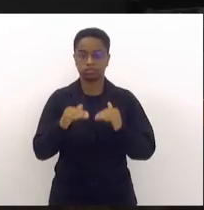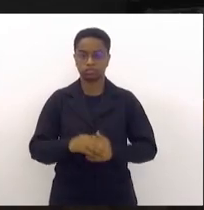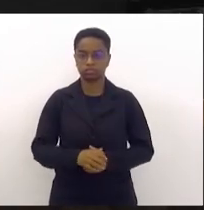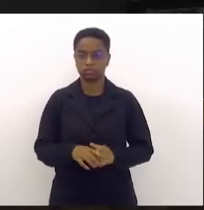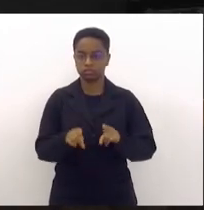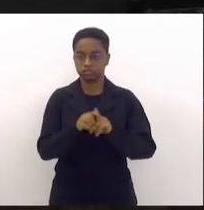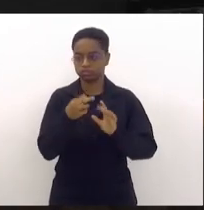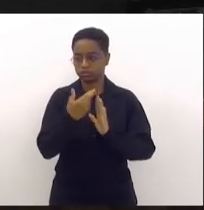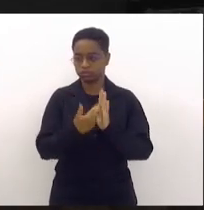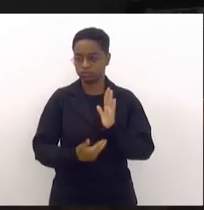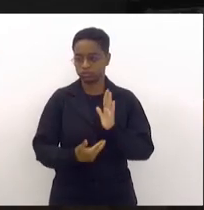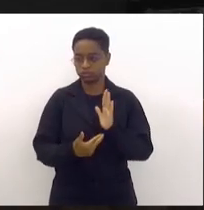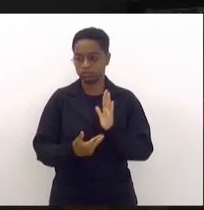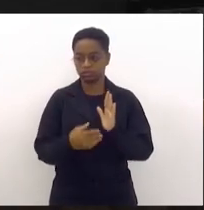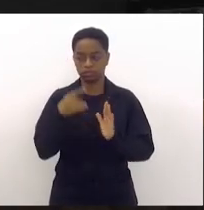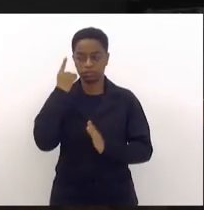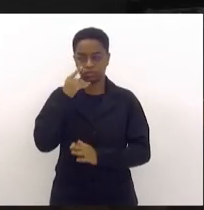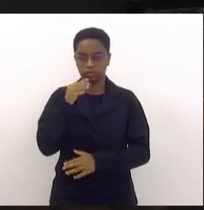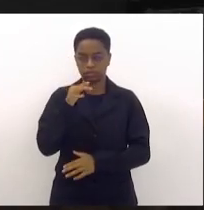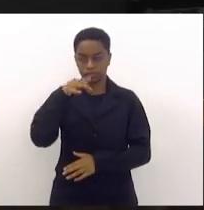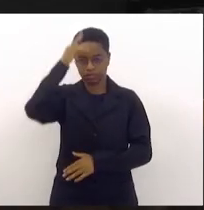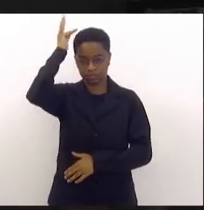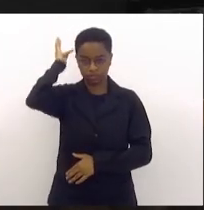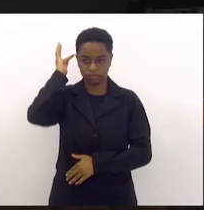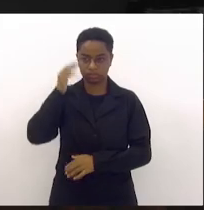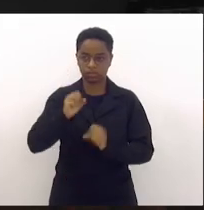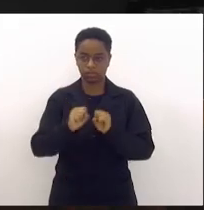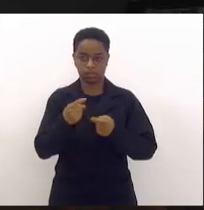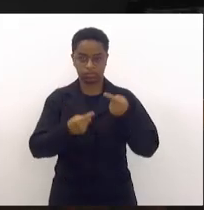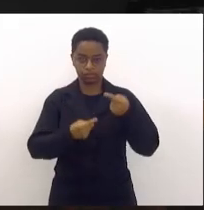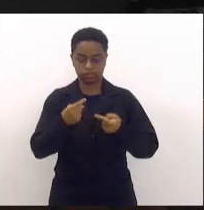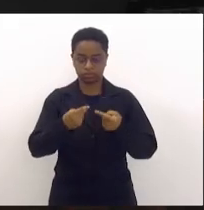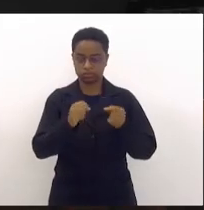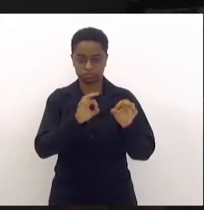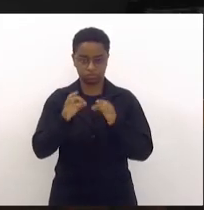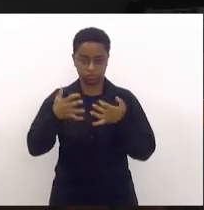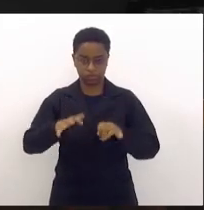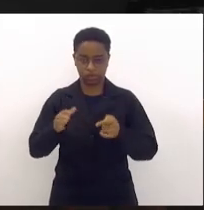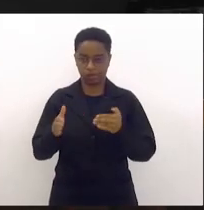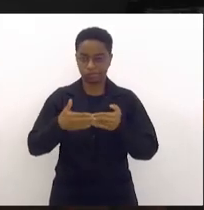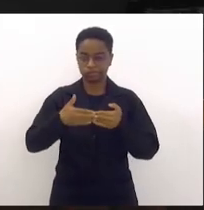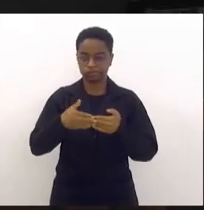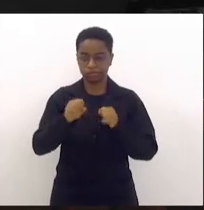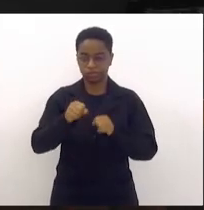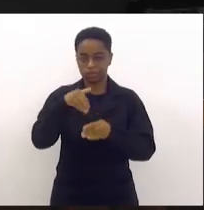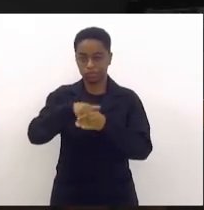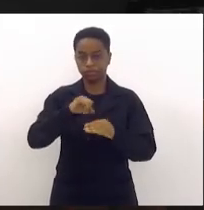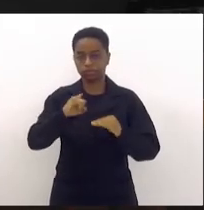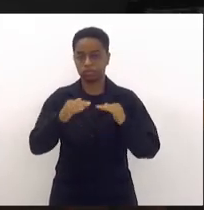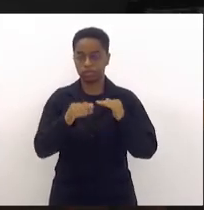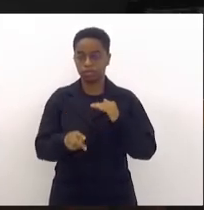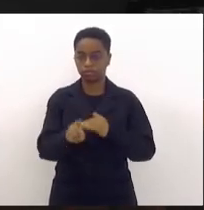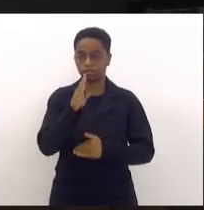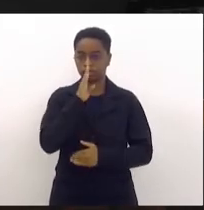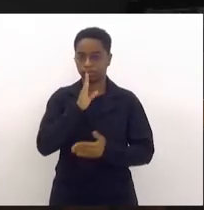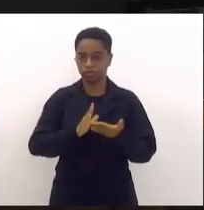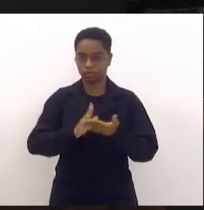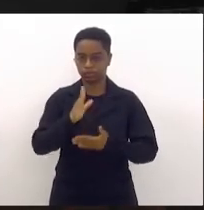Relator, deputado Fred Pacheco. Em discussão, não havendo quem queira discutir, encerrada a discussão. Em votação, senhores que aprovam, mandam-se como